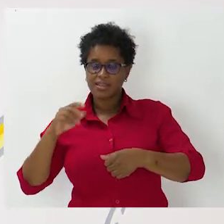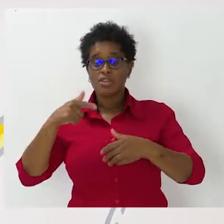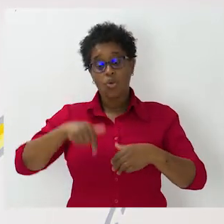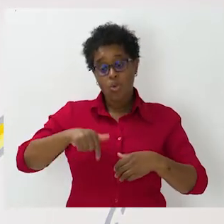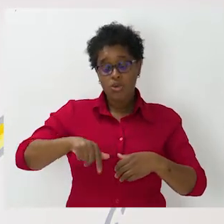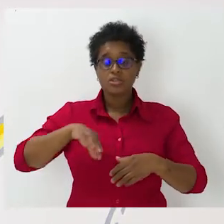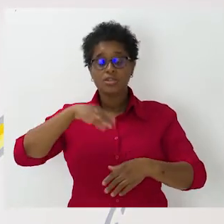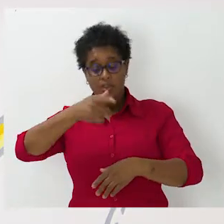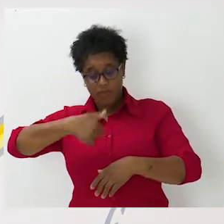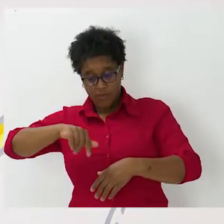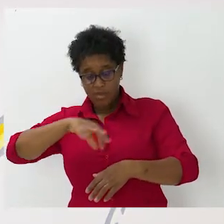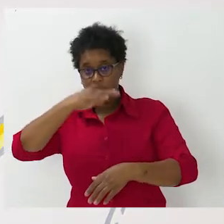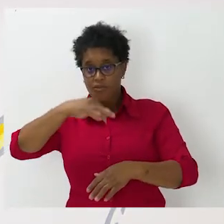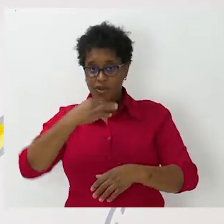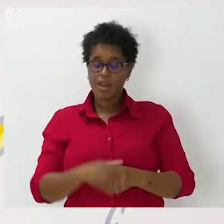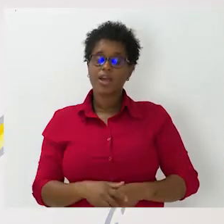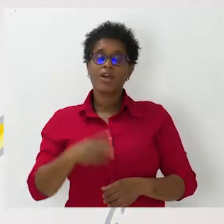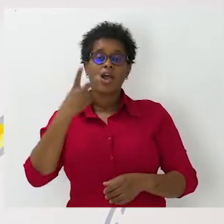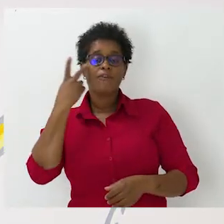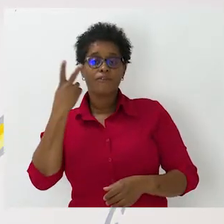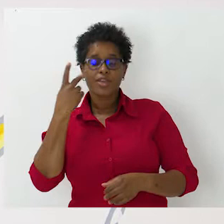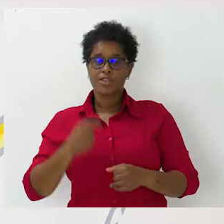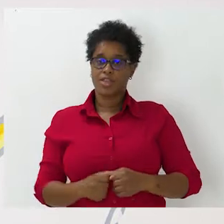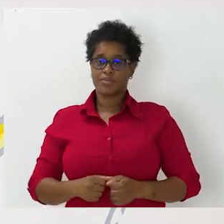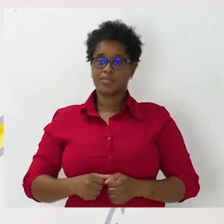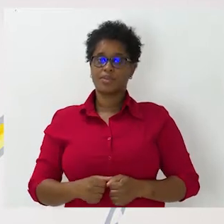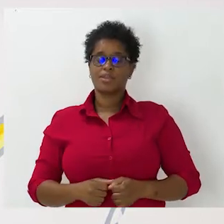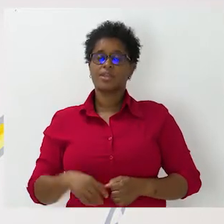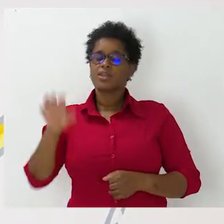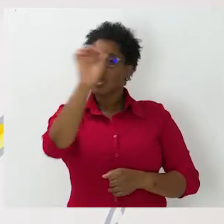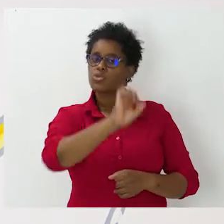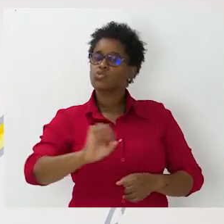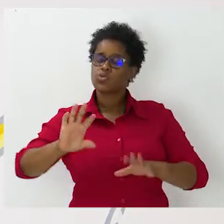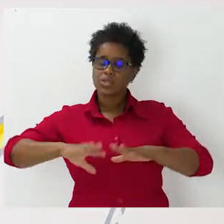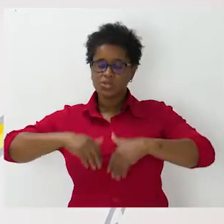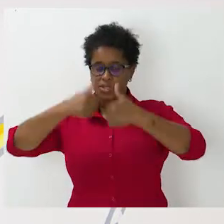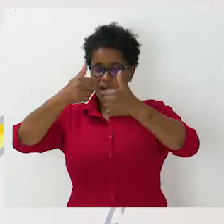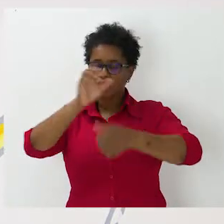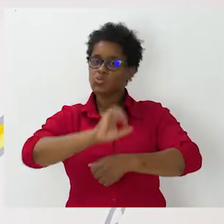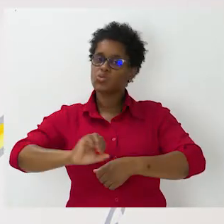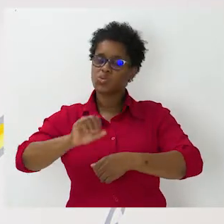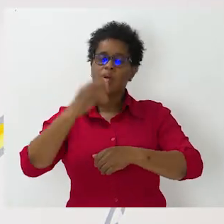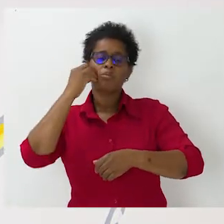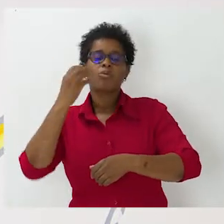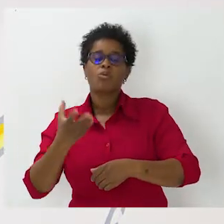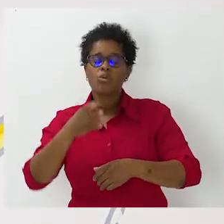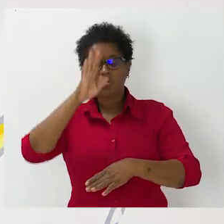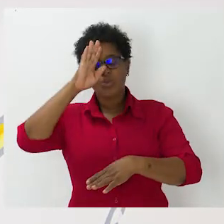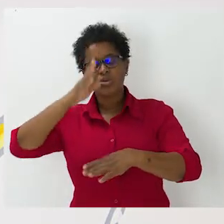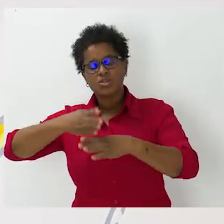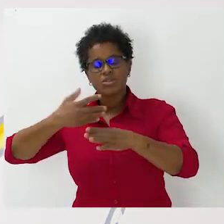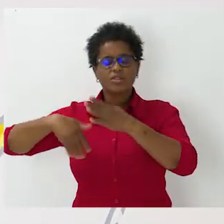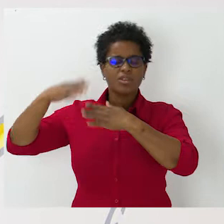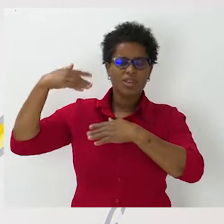vamos falar sobre a vida da sua sociedade, como que decorria